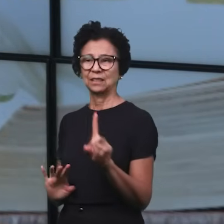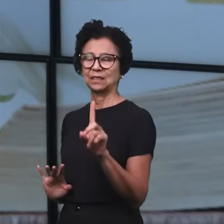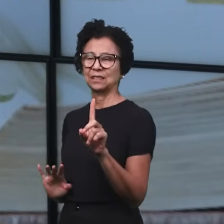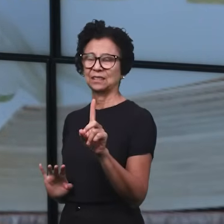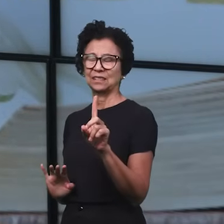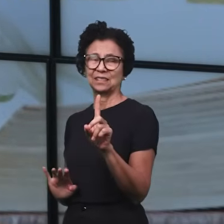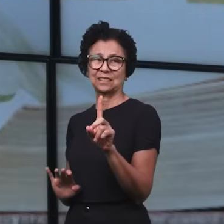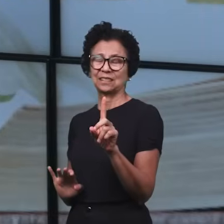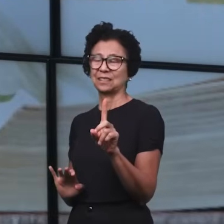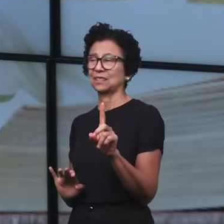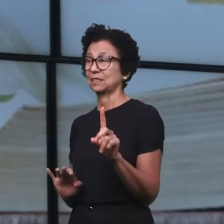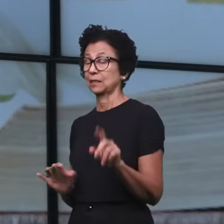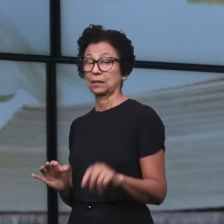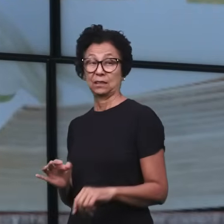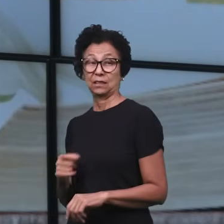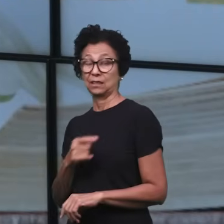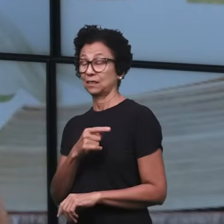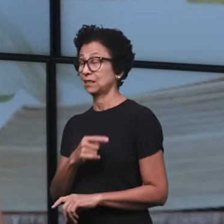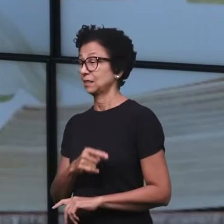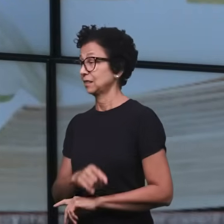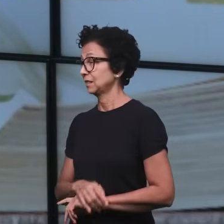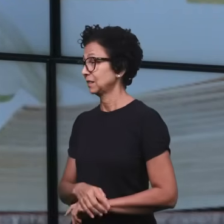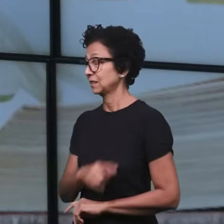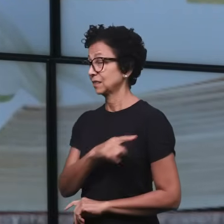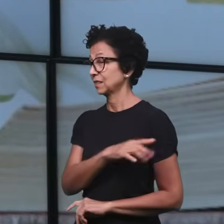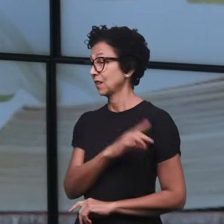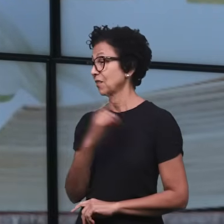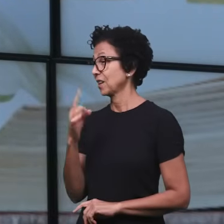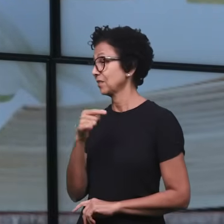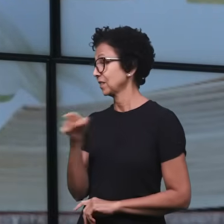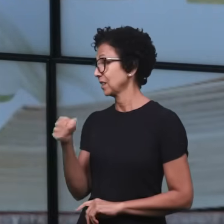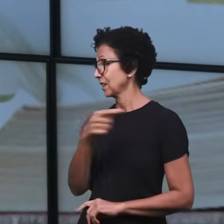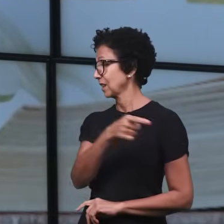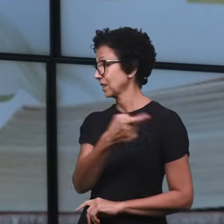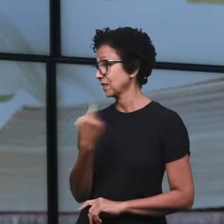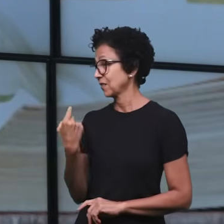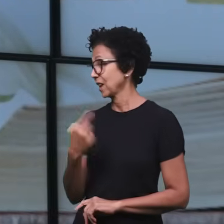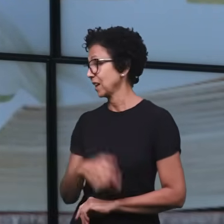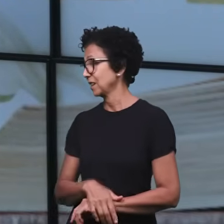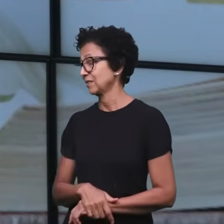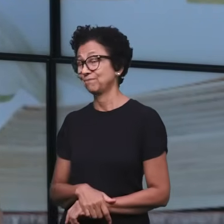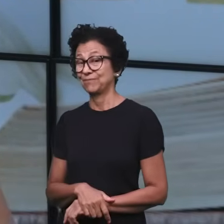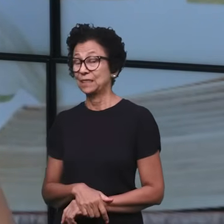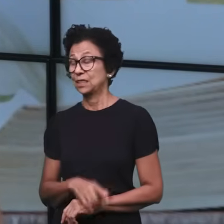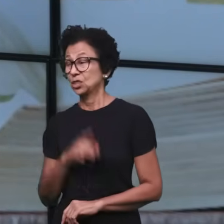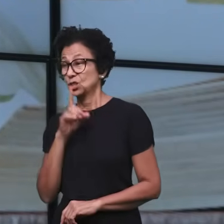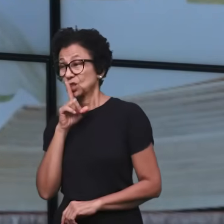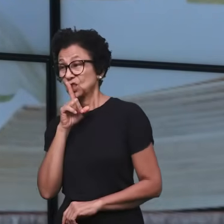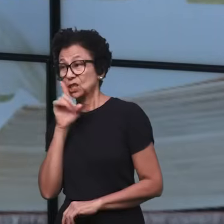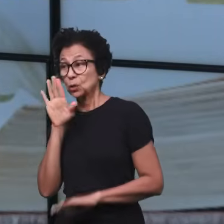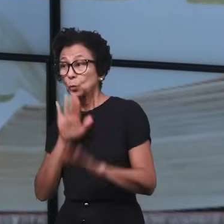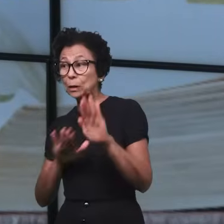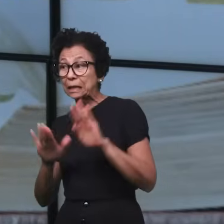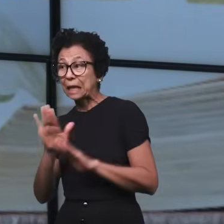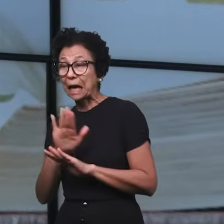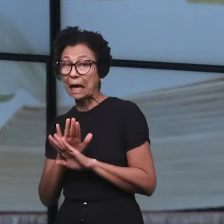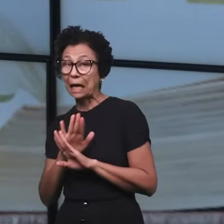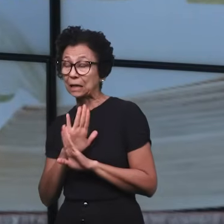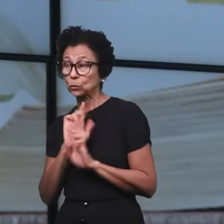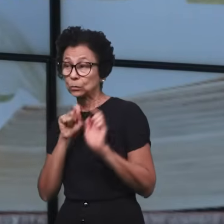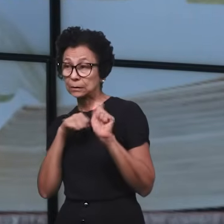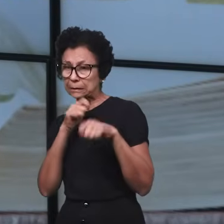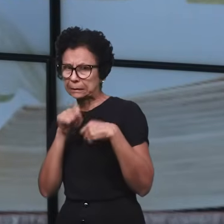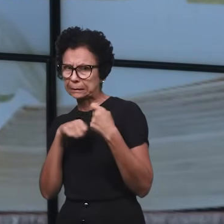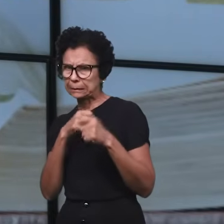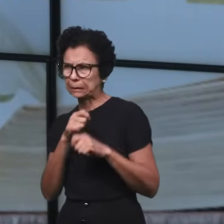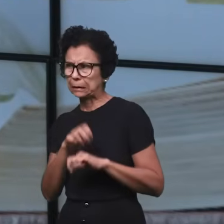às vezes fica difícil, né? As pessoas têm que ter cuidado exatamente com o que falar, ou às vezes não